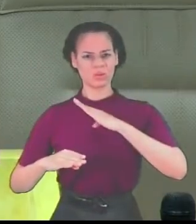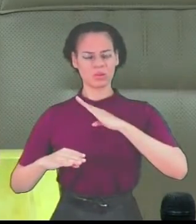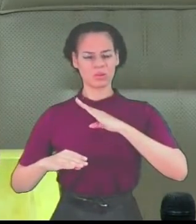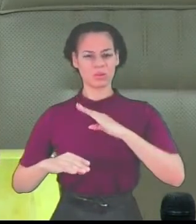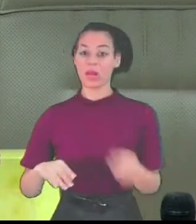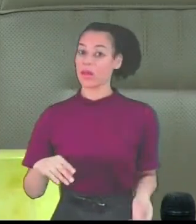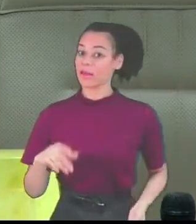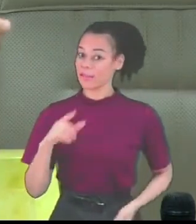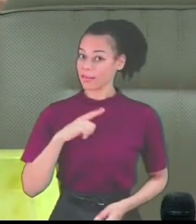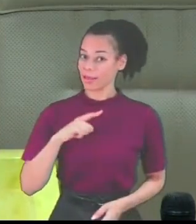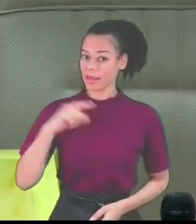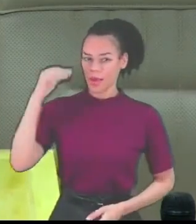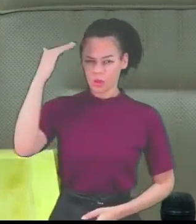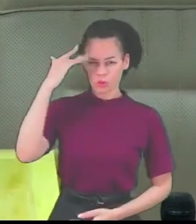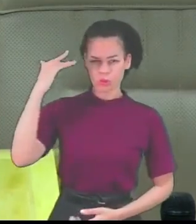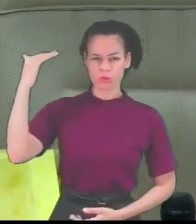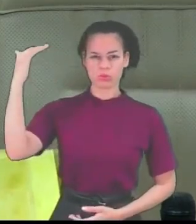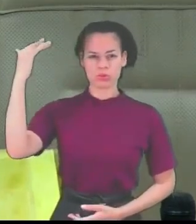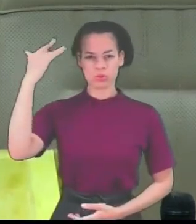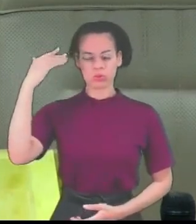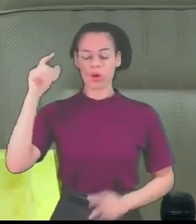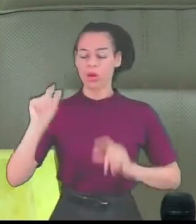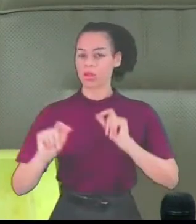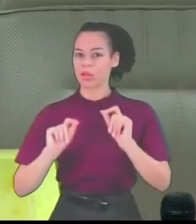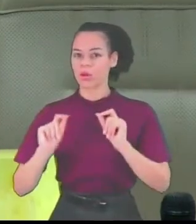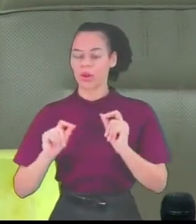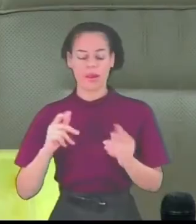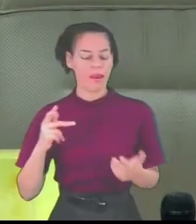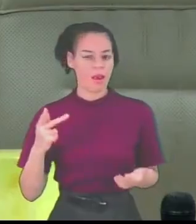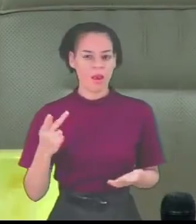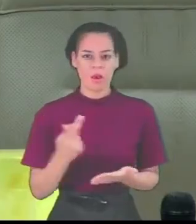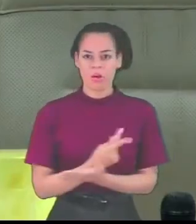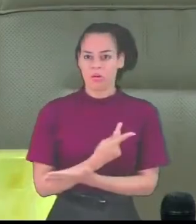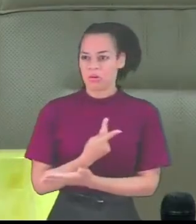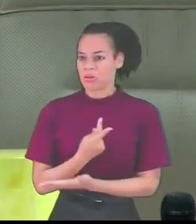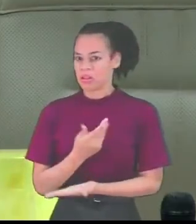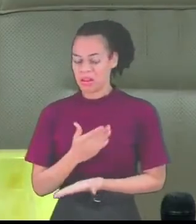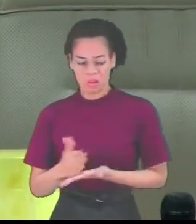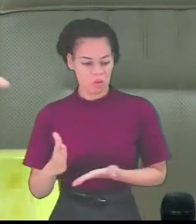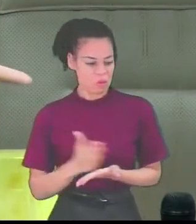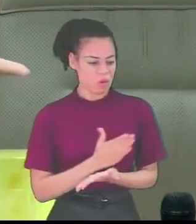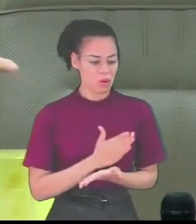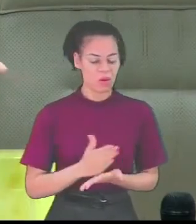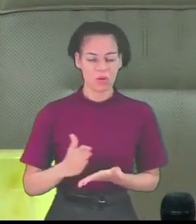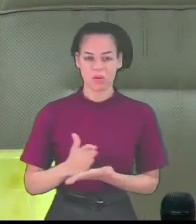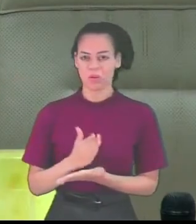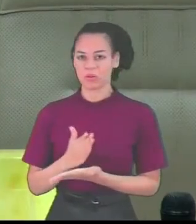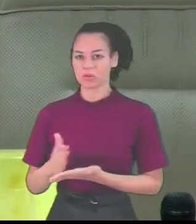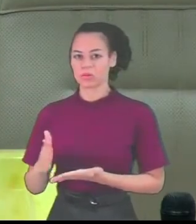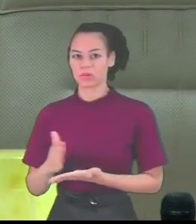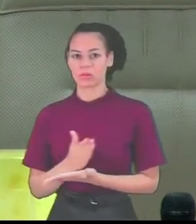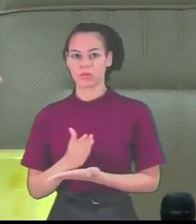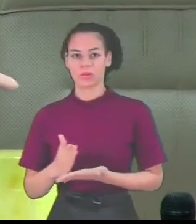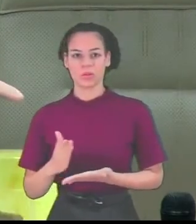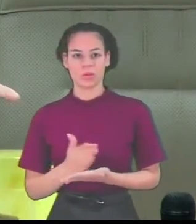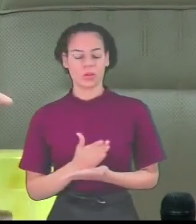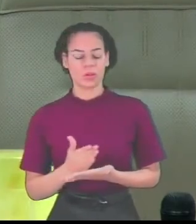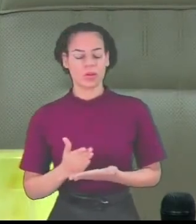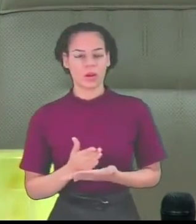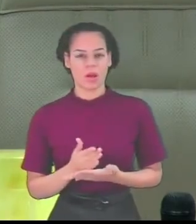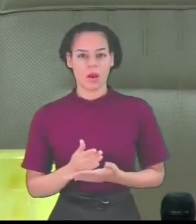os sonhos que acontece por alguma disfunção do